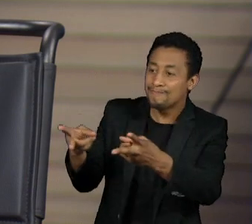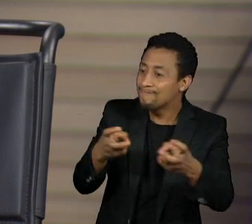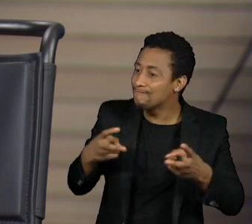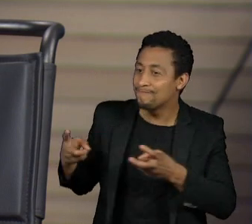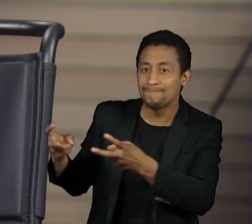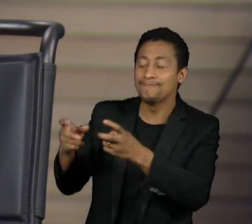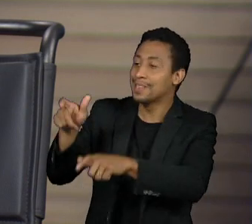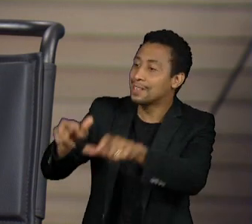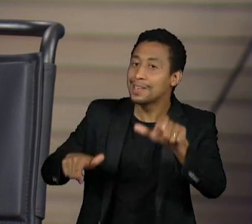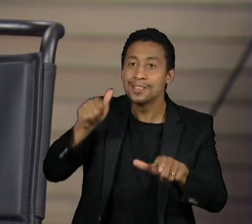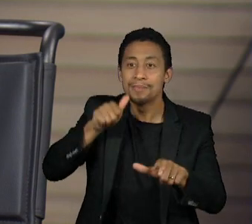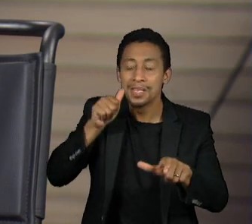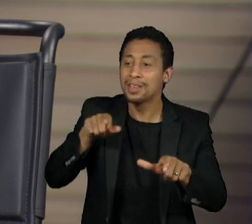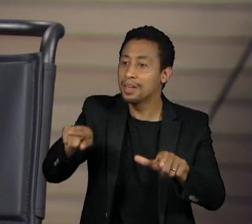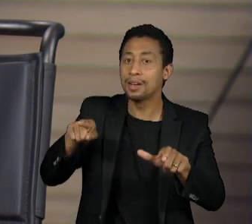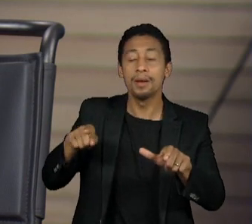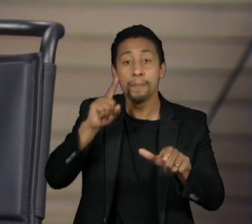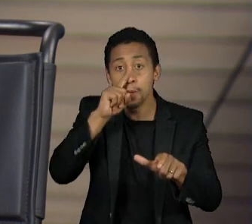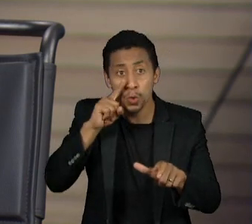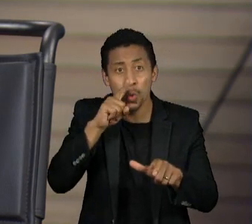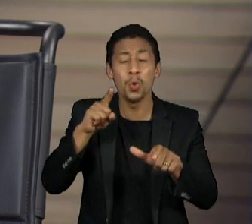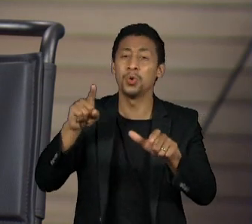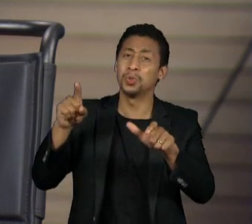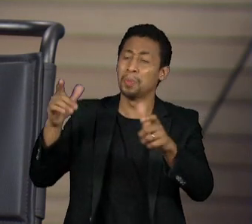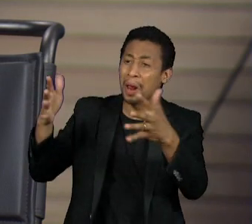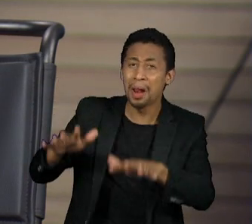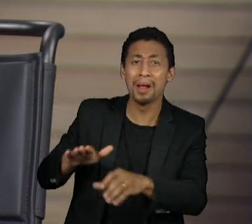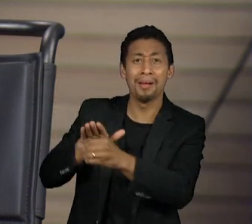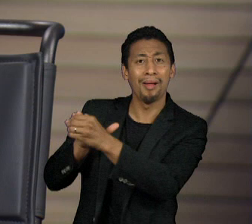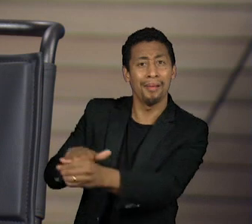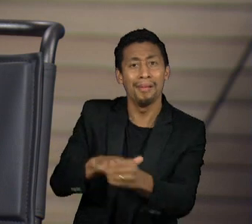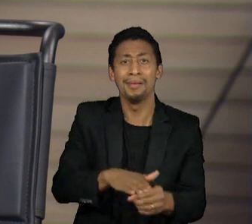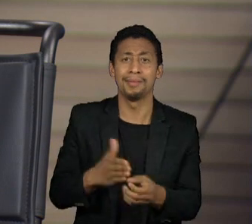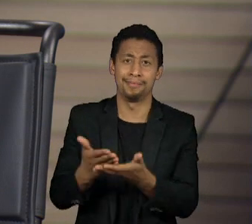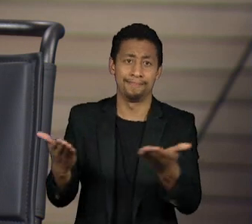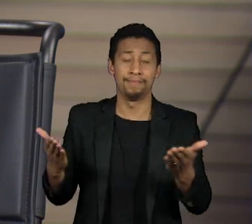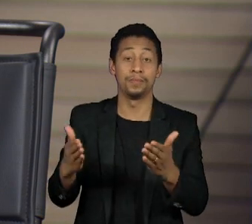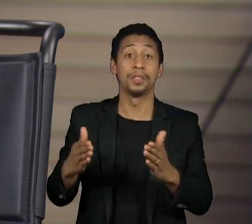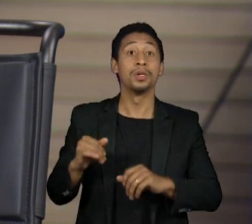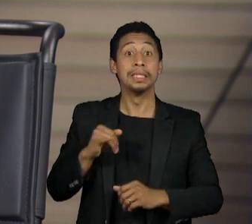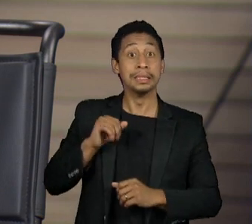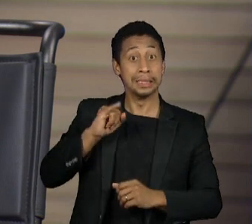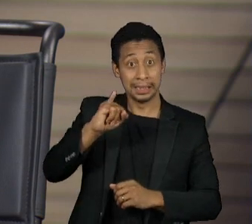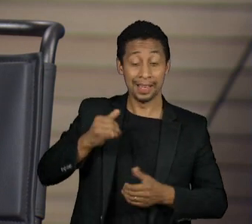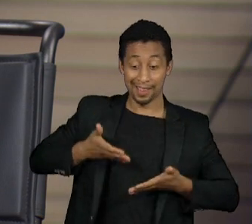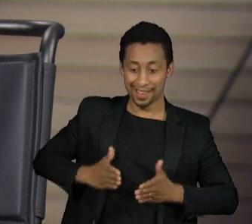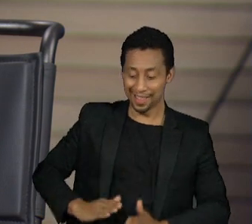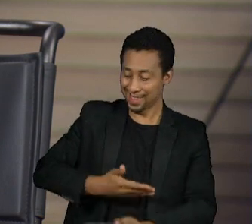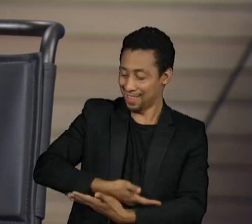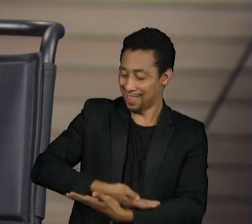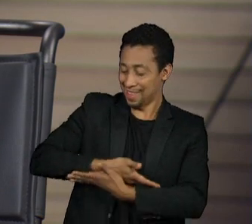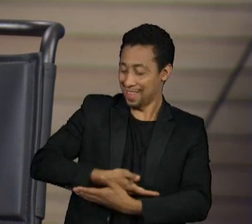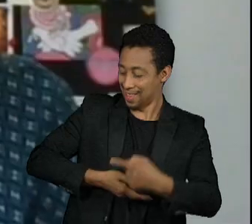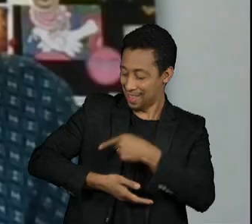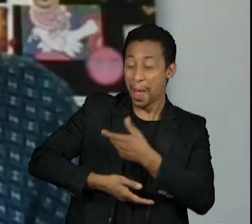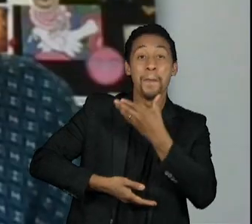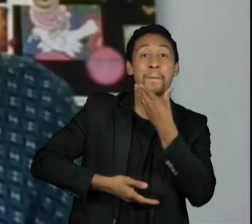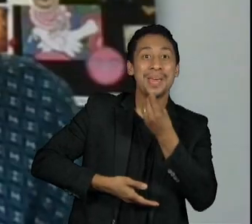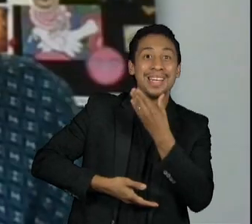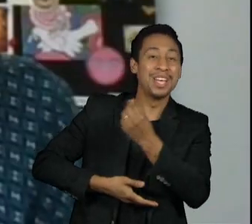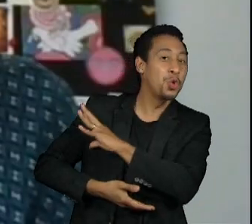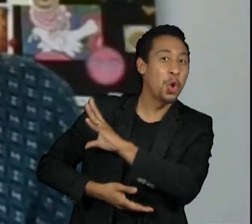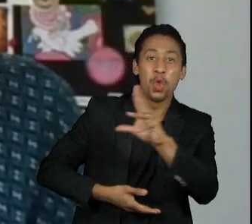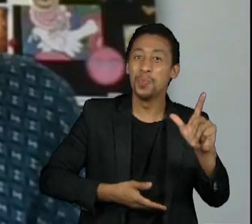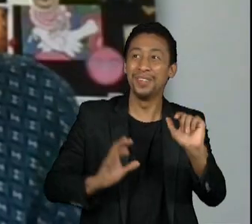meninas. É muito comum, por exemplo, que ainda hoje as pessoas celebrem mais quando o primeiro bebê é um menino numa família, né? É muito comum